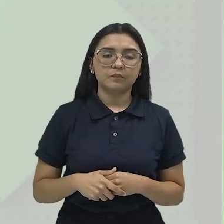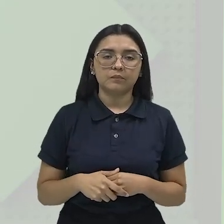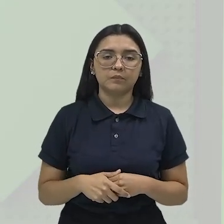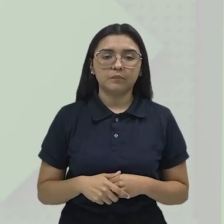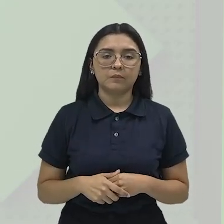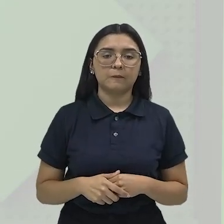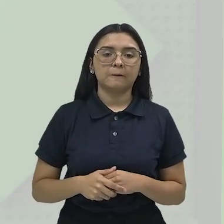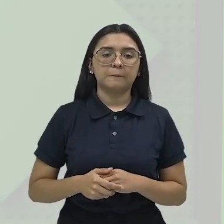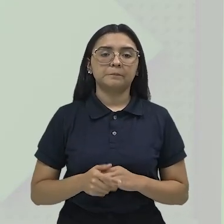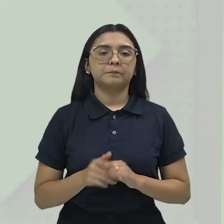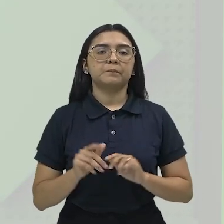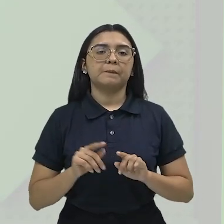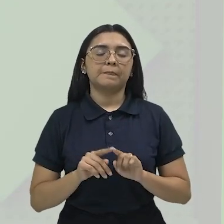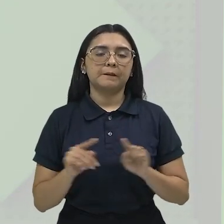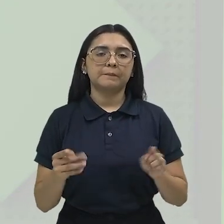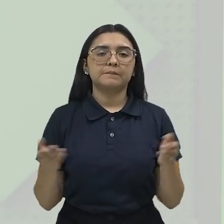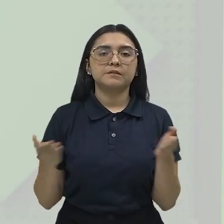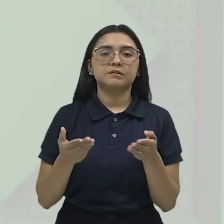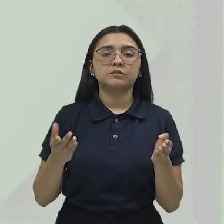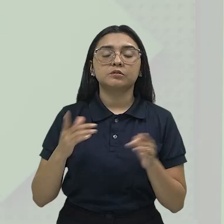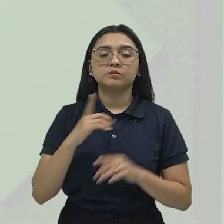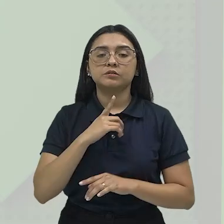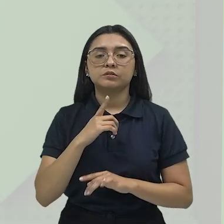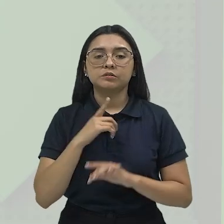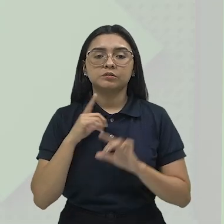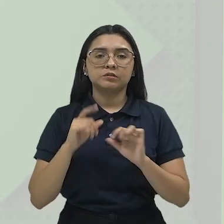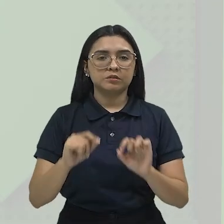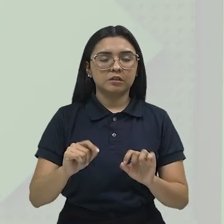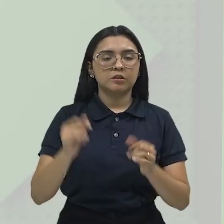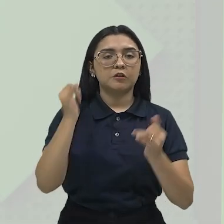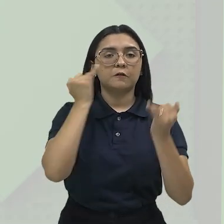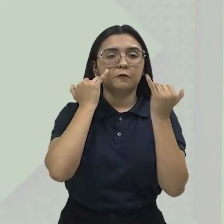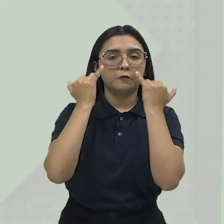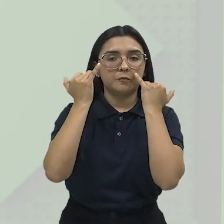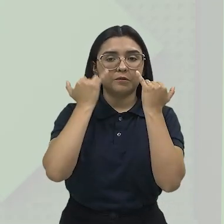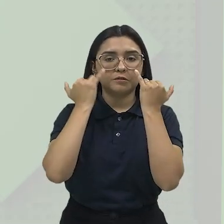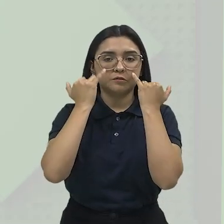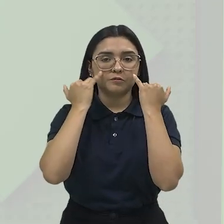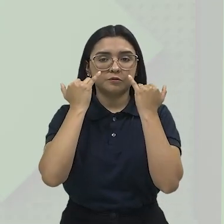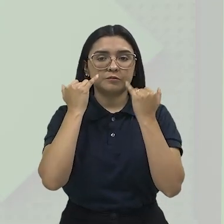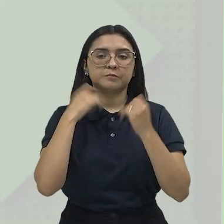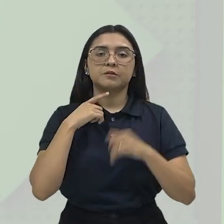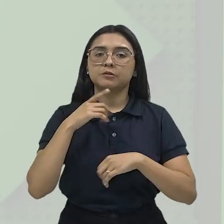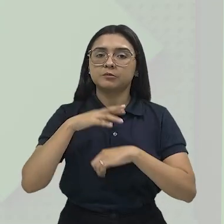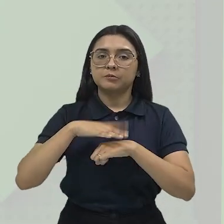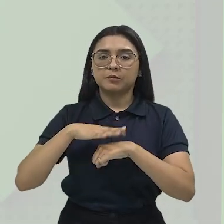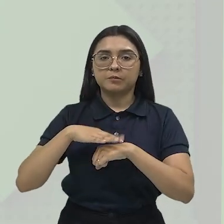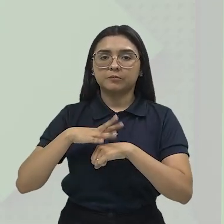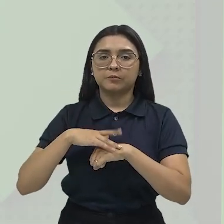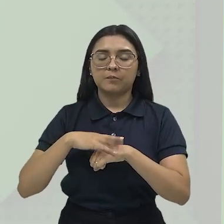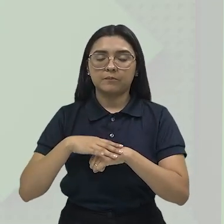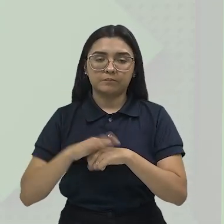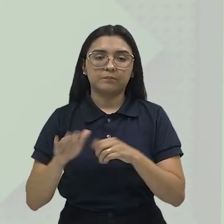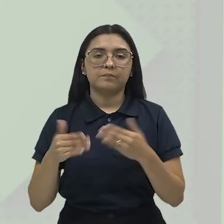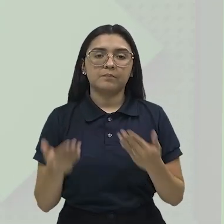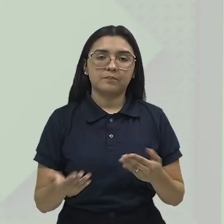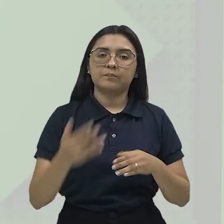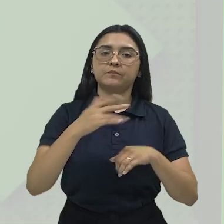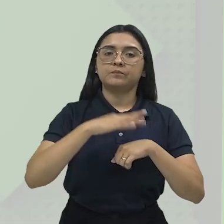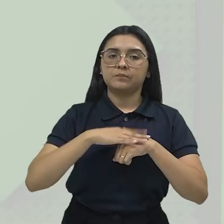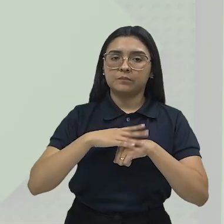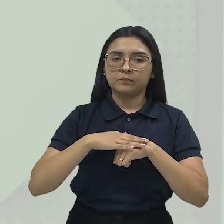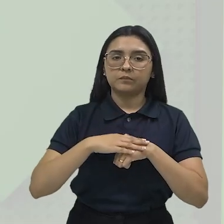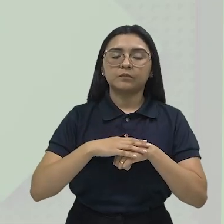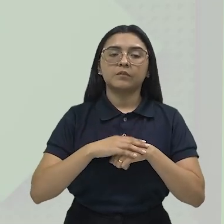Sendo que agora a gente já consegue ter muitas informações sobre essa doença. Ainda é uma doença que causa